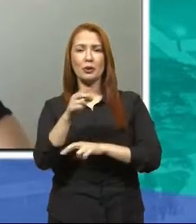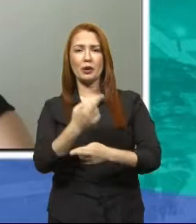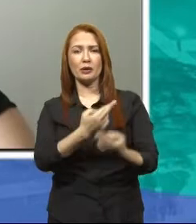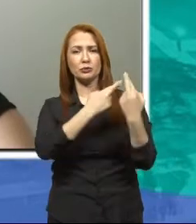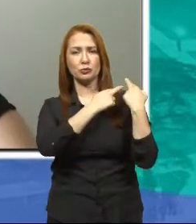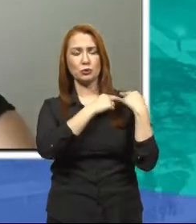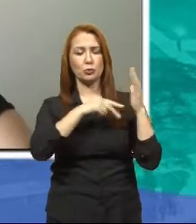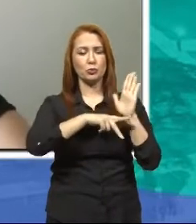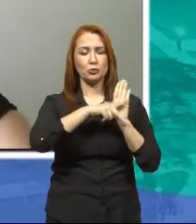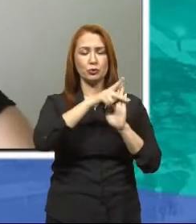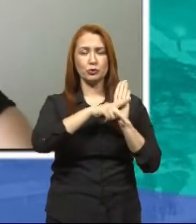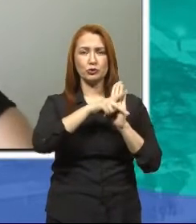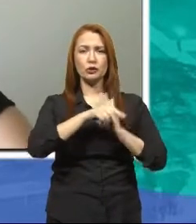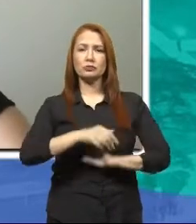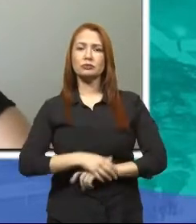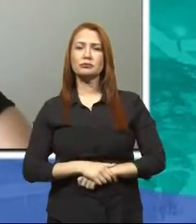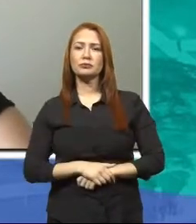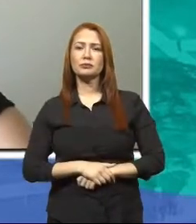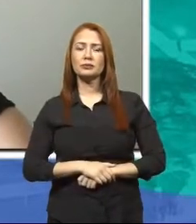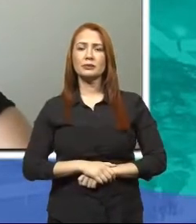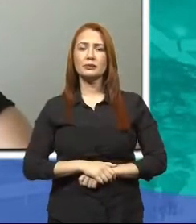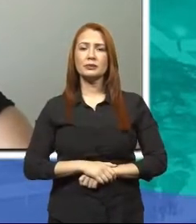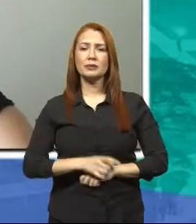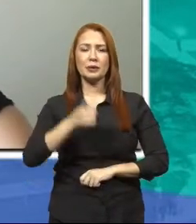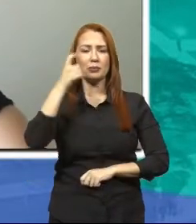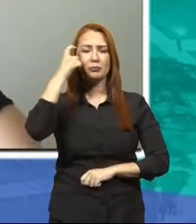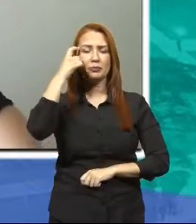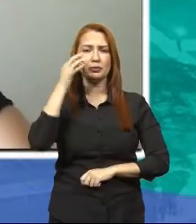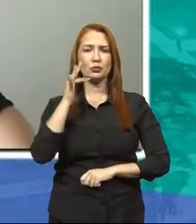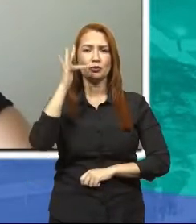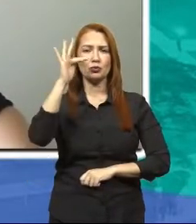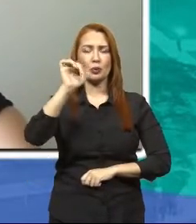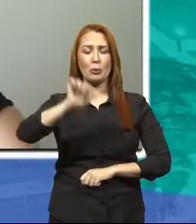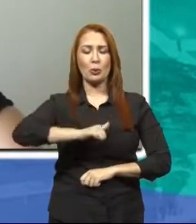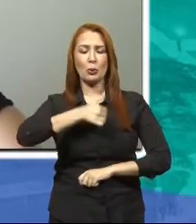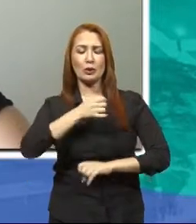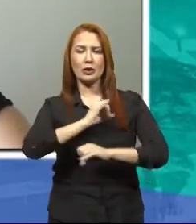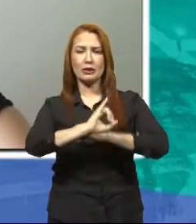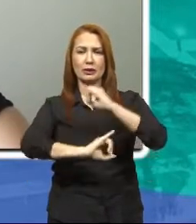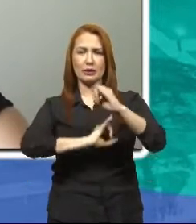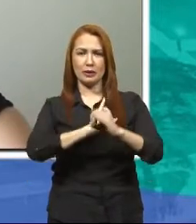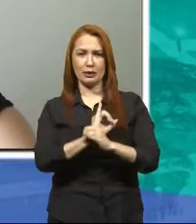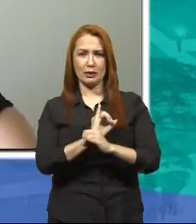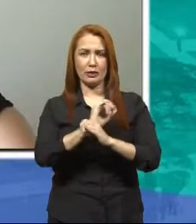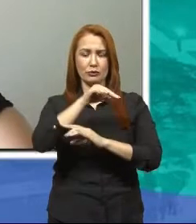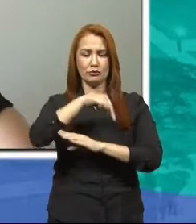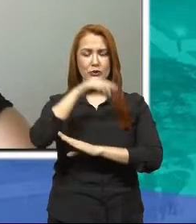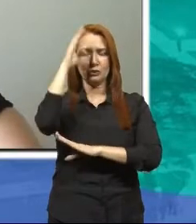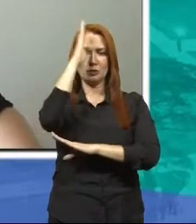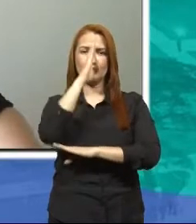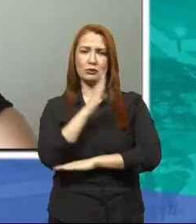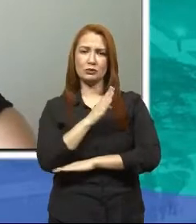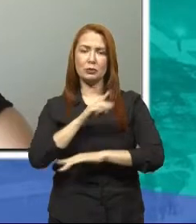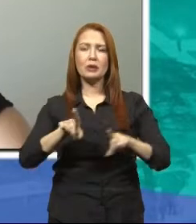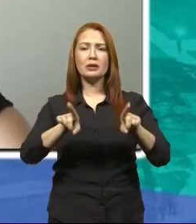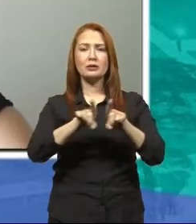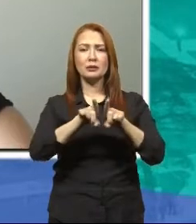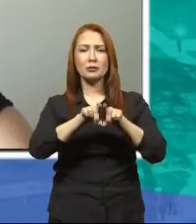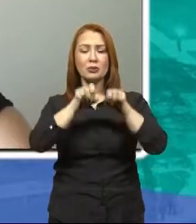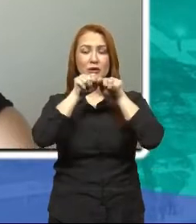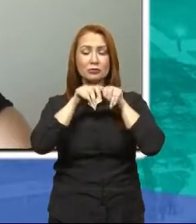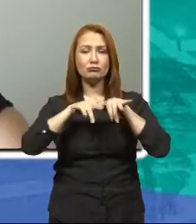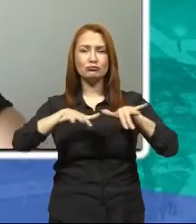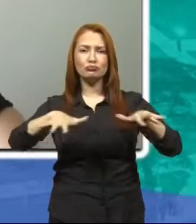por projetos que visam a melhoria da qualidade da internet no Brasil e a disseminação do seu